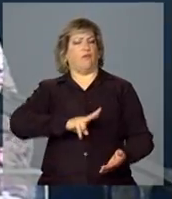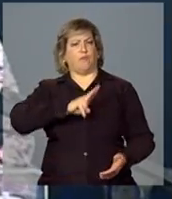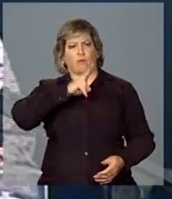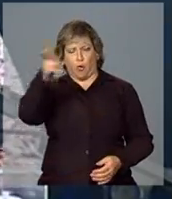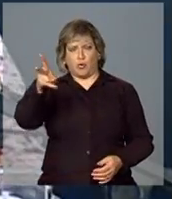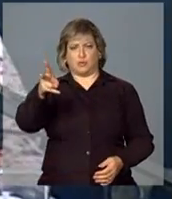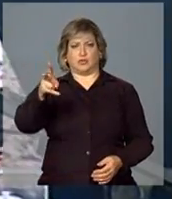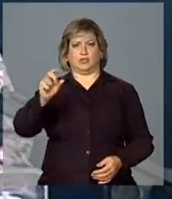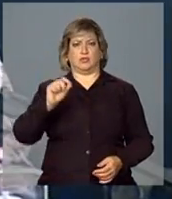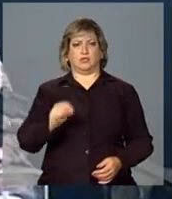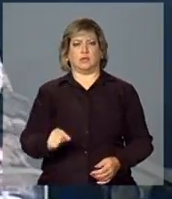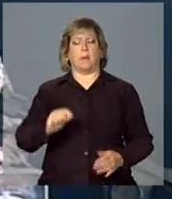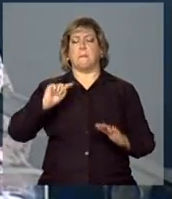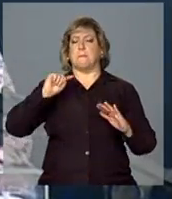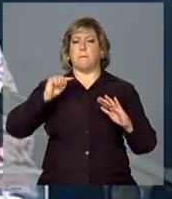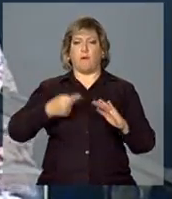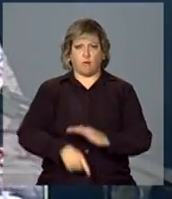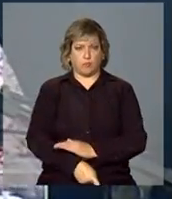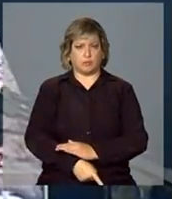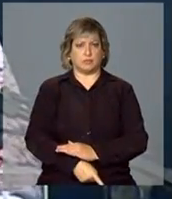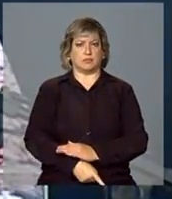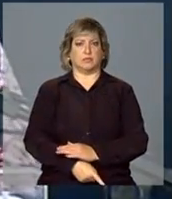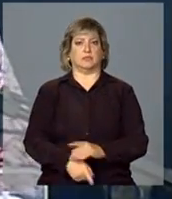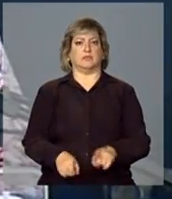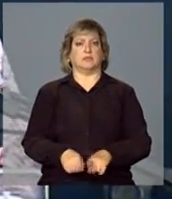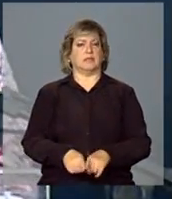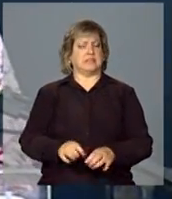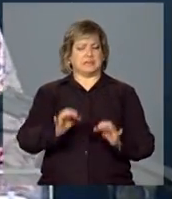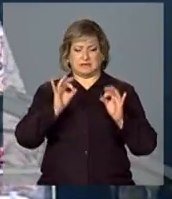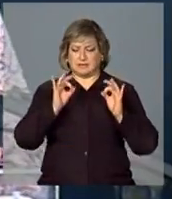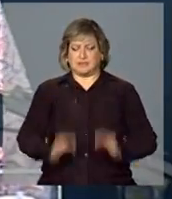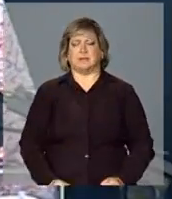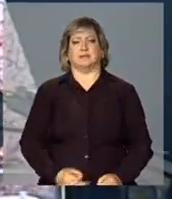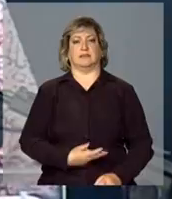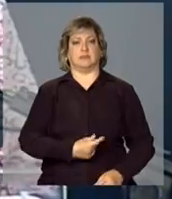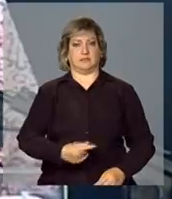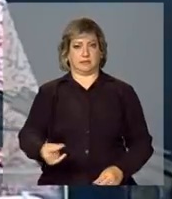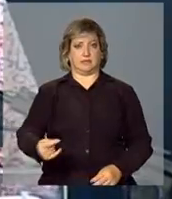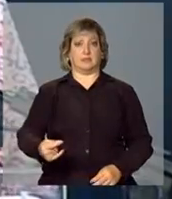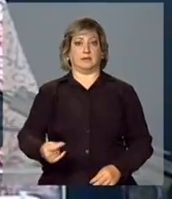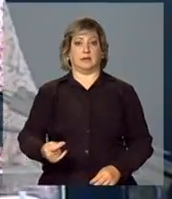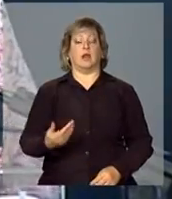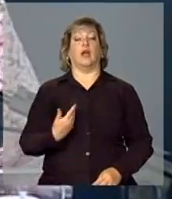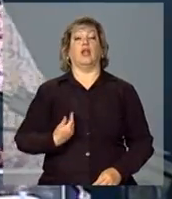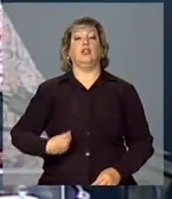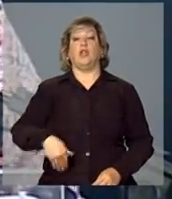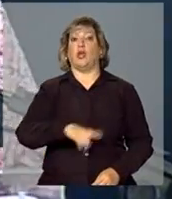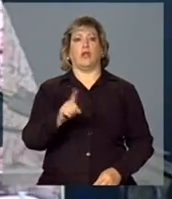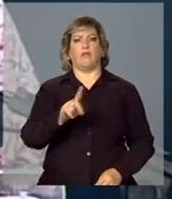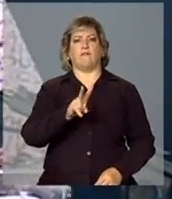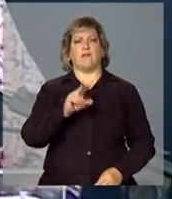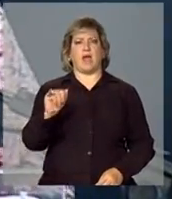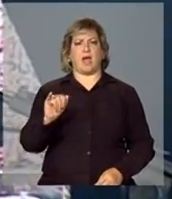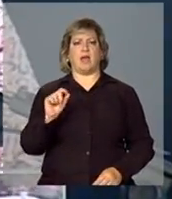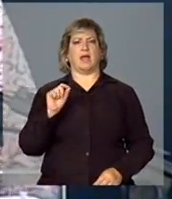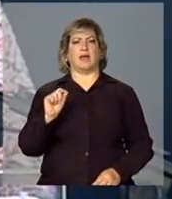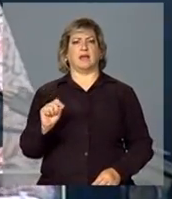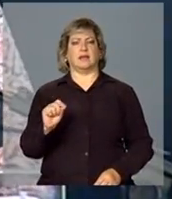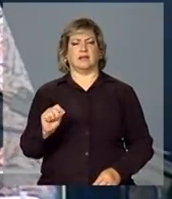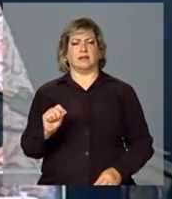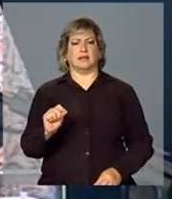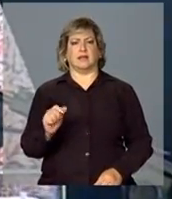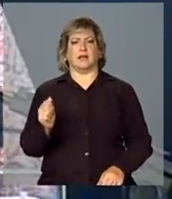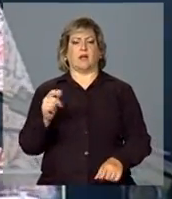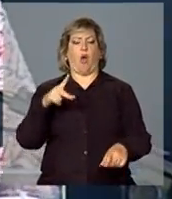forte, profundo e definitivo. Nós não abriremos mão